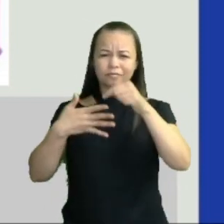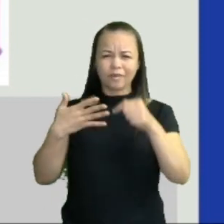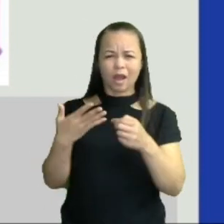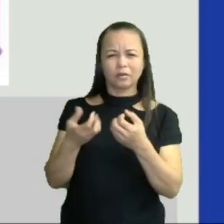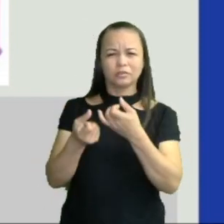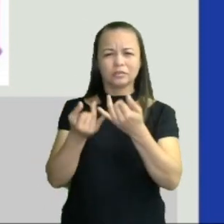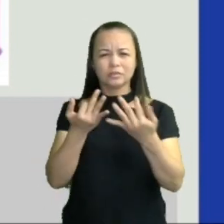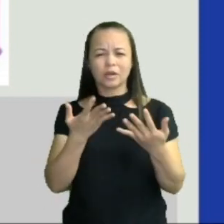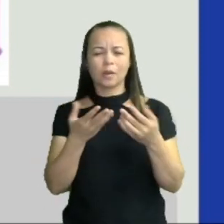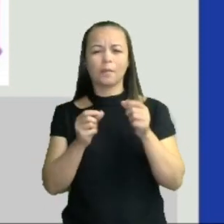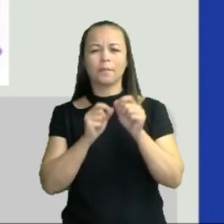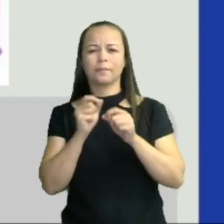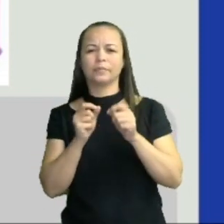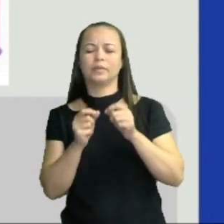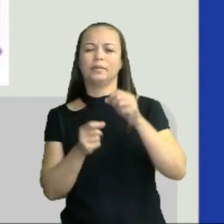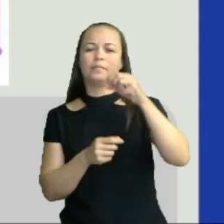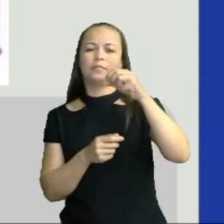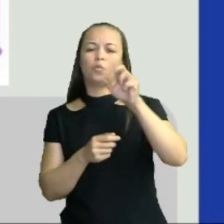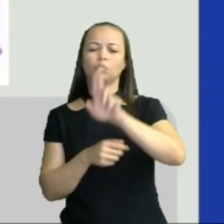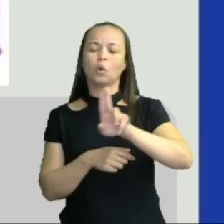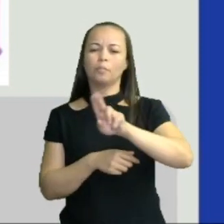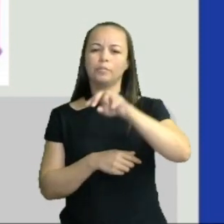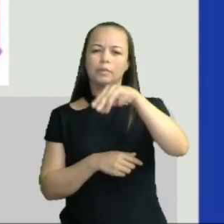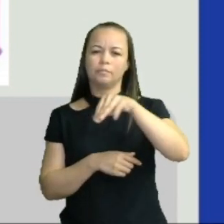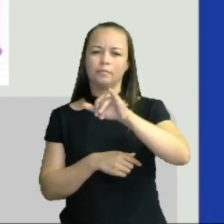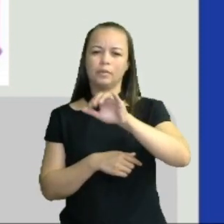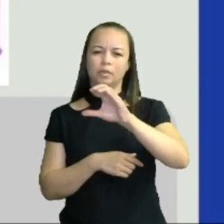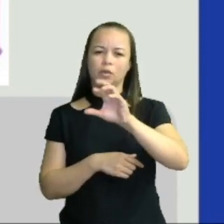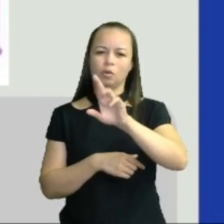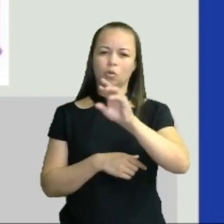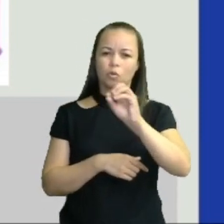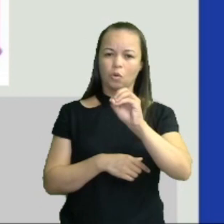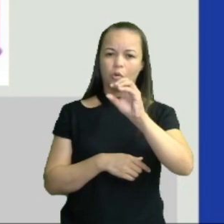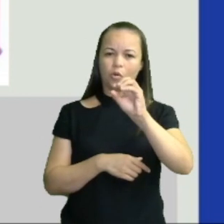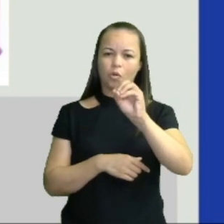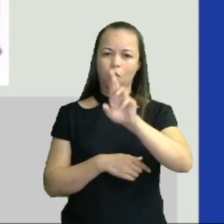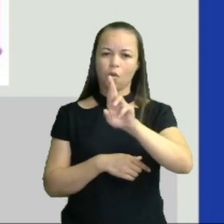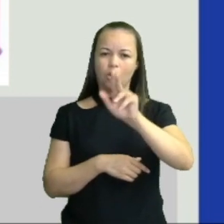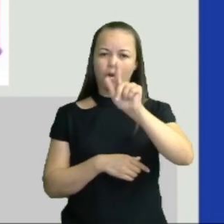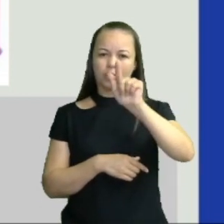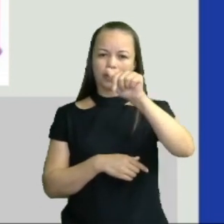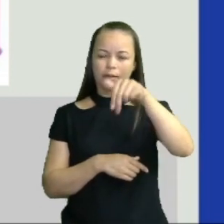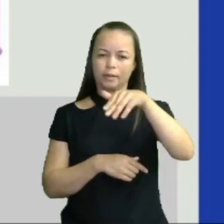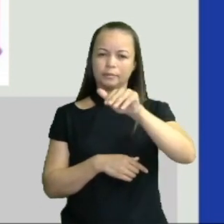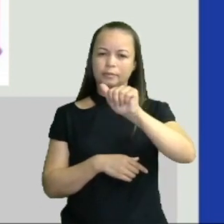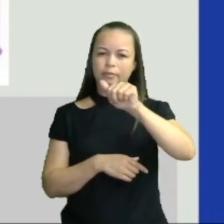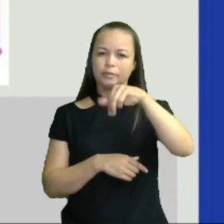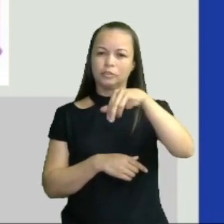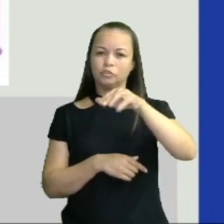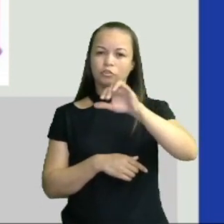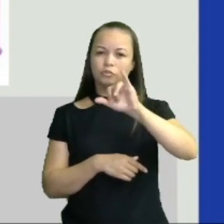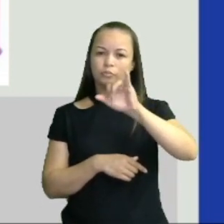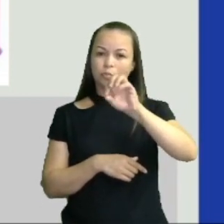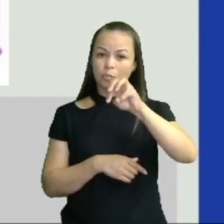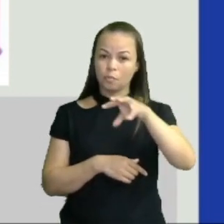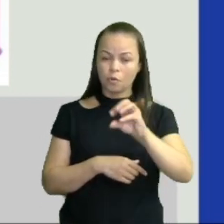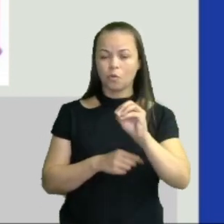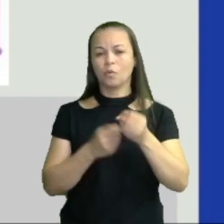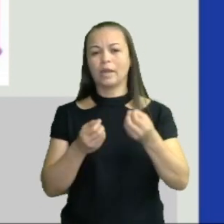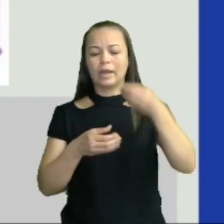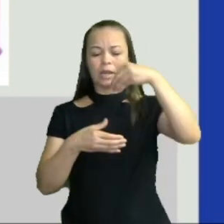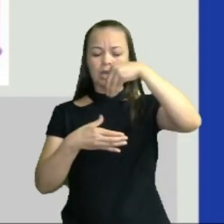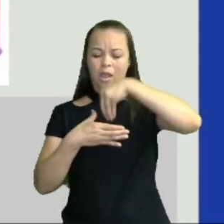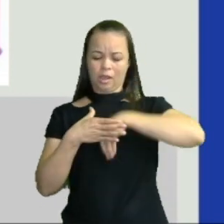pequenos chamados de micro-organismos. Alguns deles, quando entram dentro do nosso corpo, podem